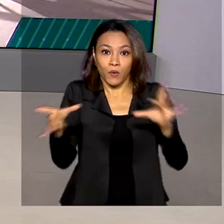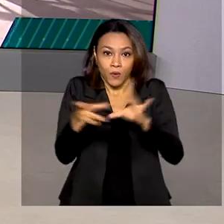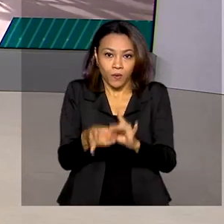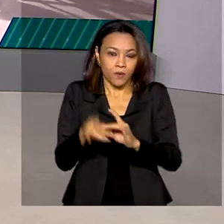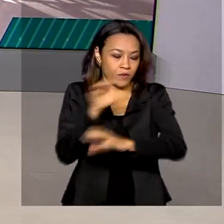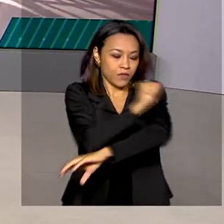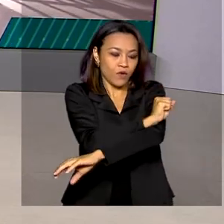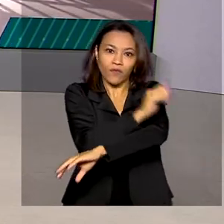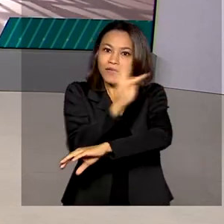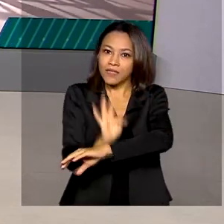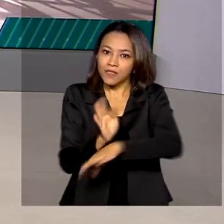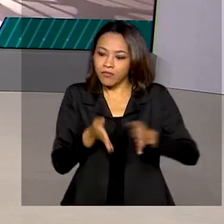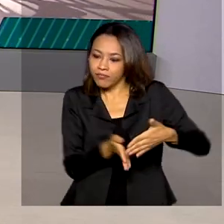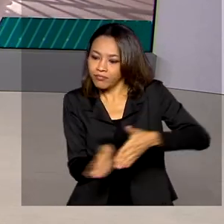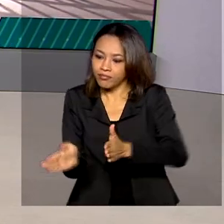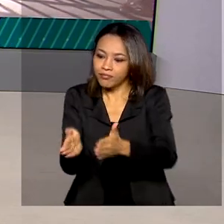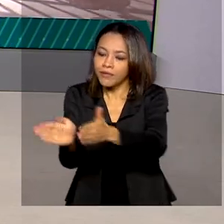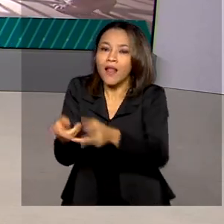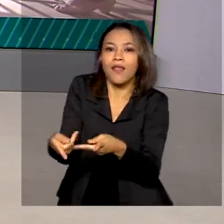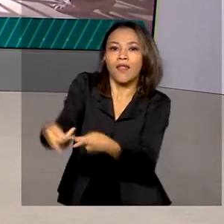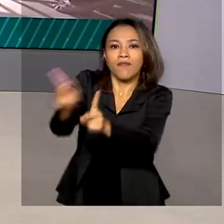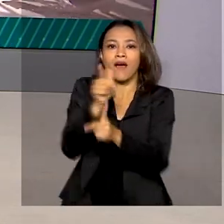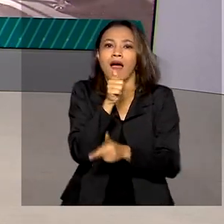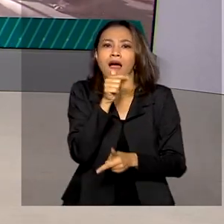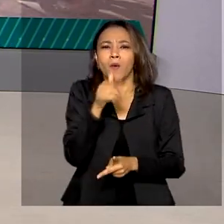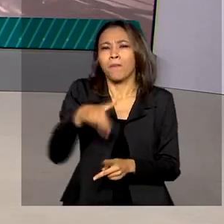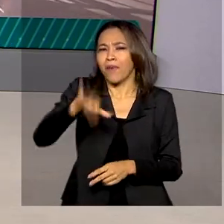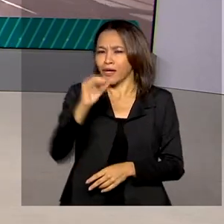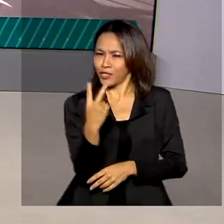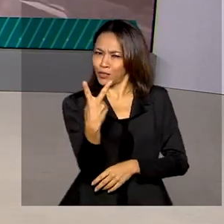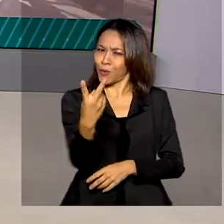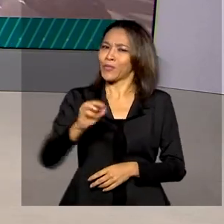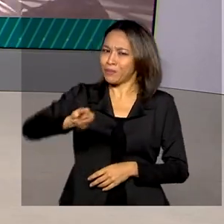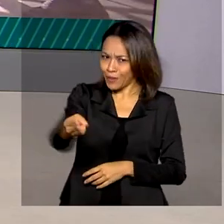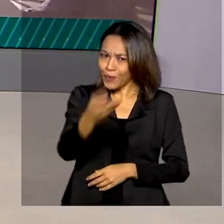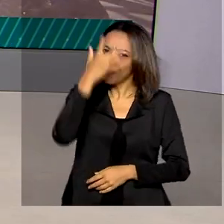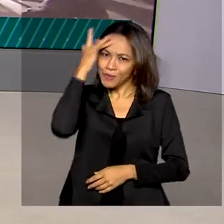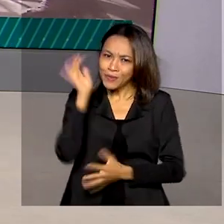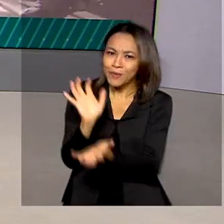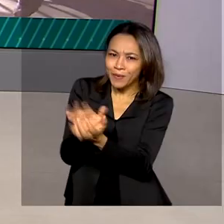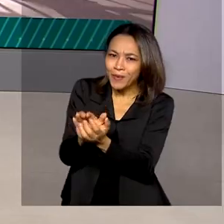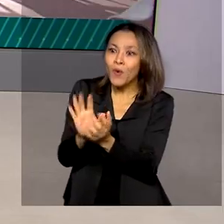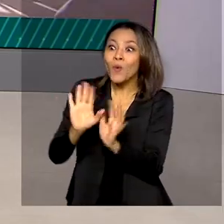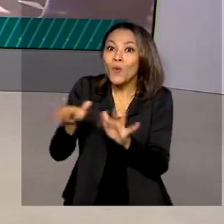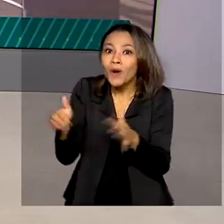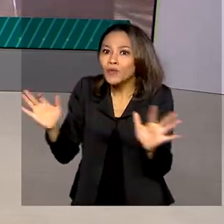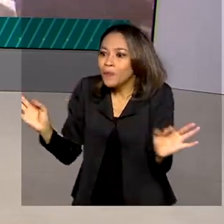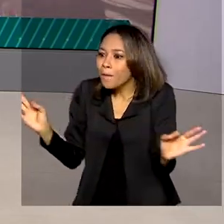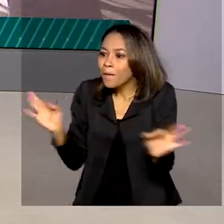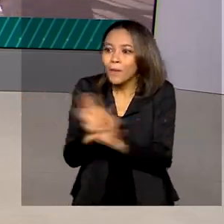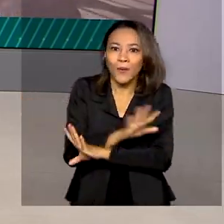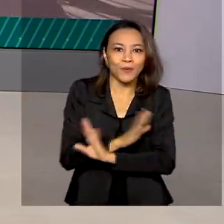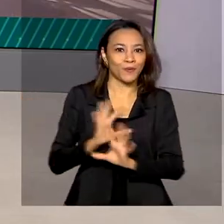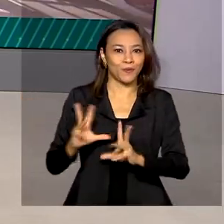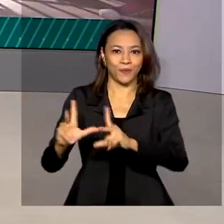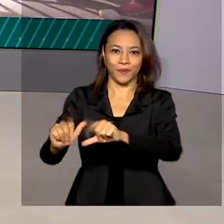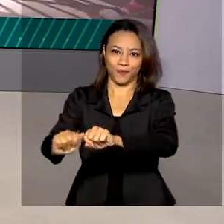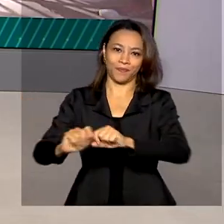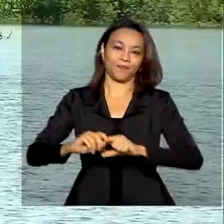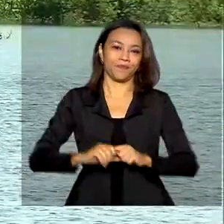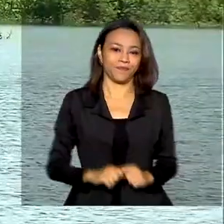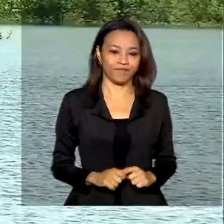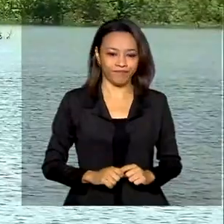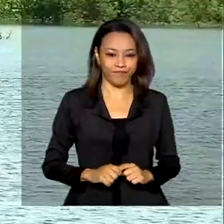Francisco e vai levar água potável para mais de 2 milhões de pernambucanos quando estiver totalmente em operação